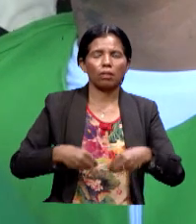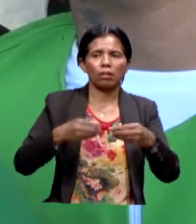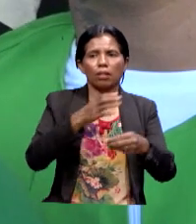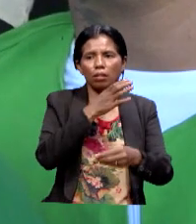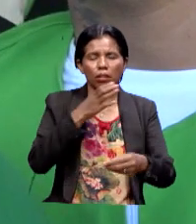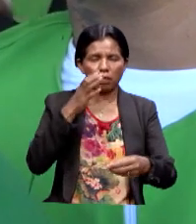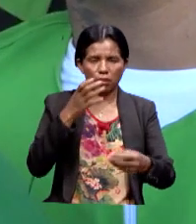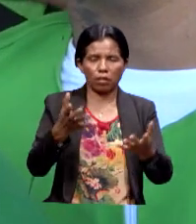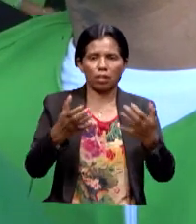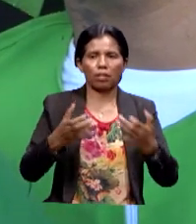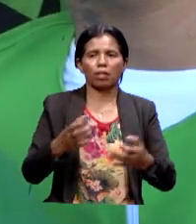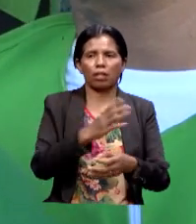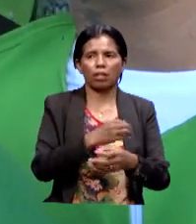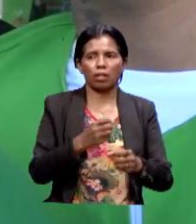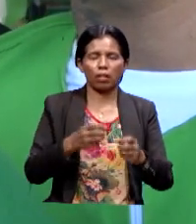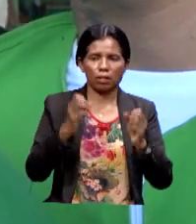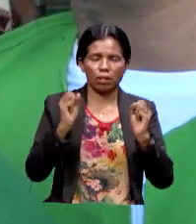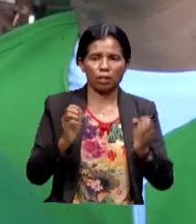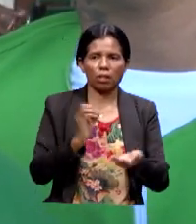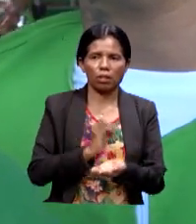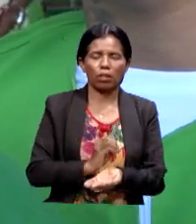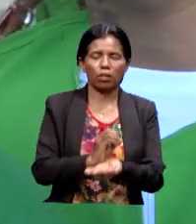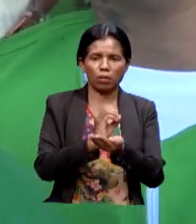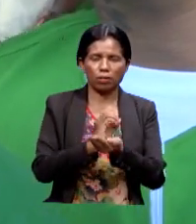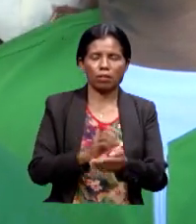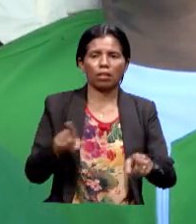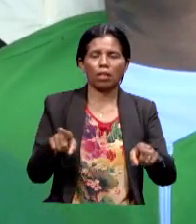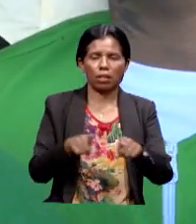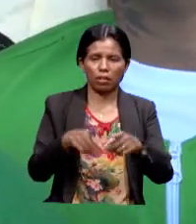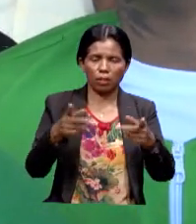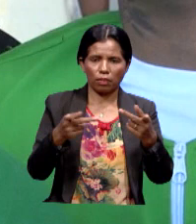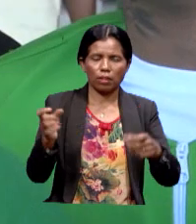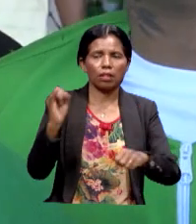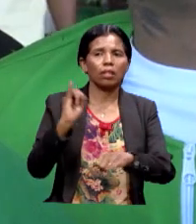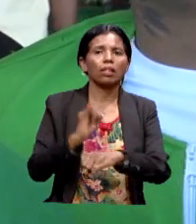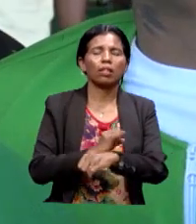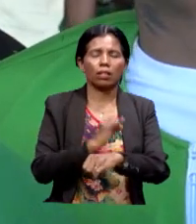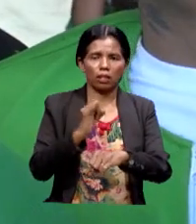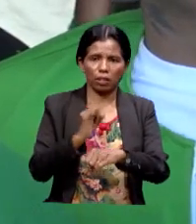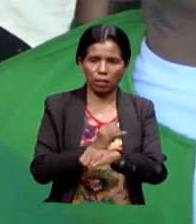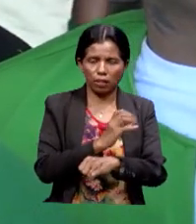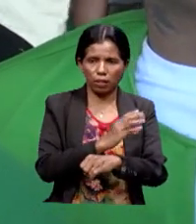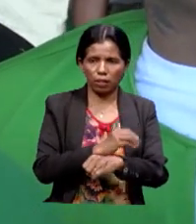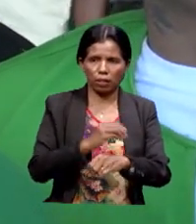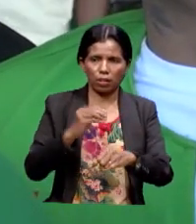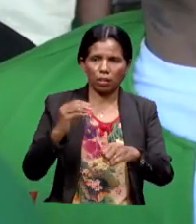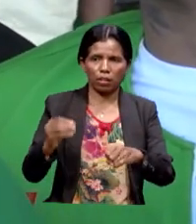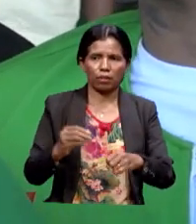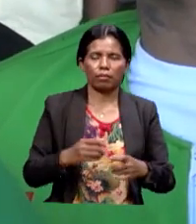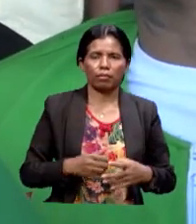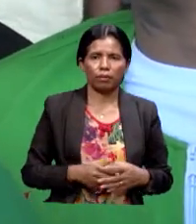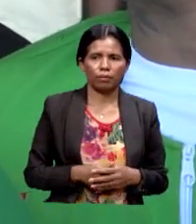Então, hakarak veres anu inkata, eu kusi tem que sai zona industriais ba agrocomerciais,